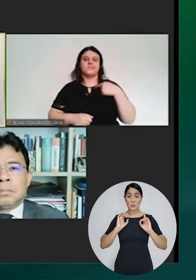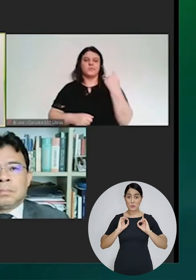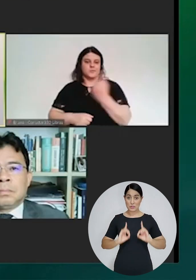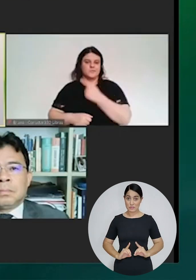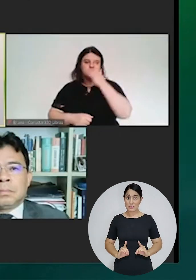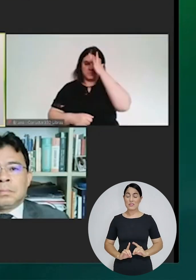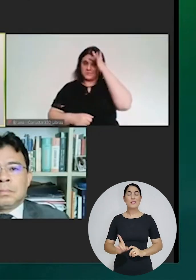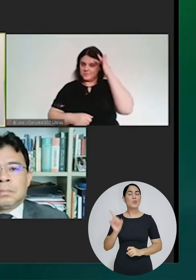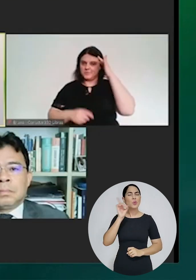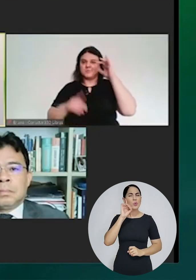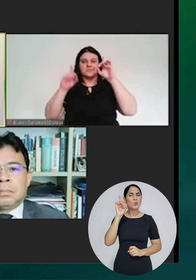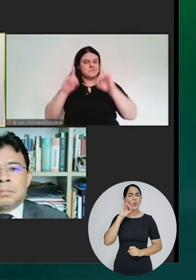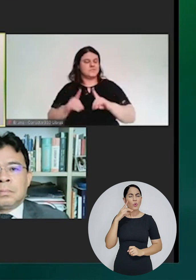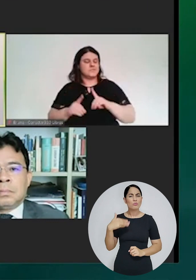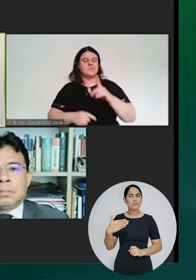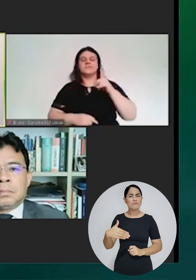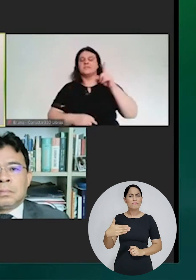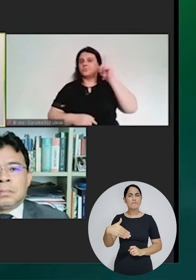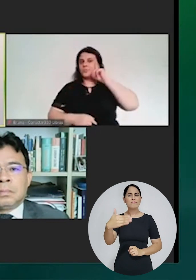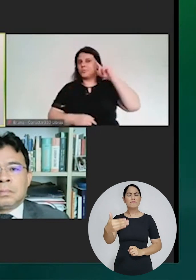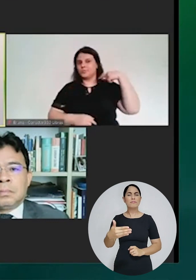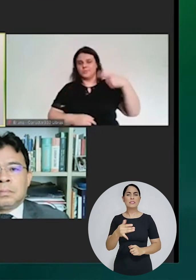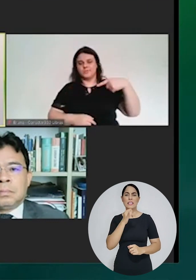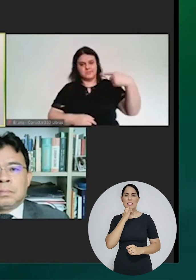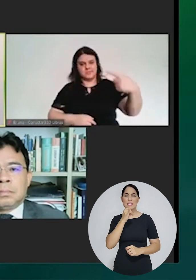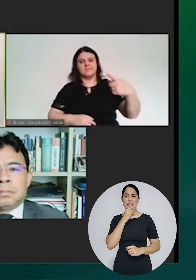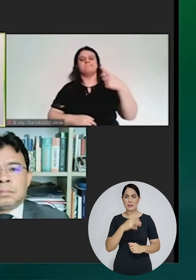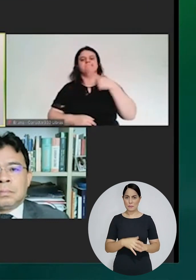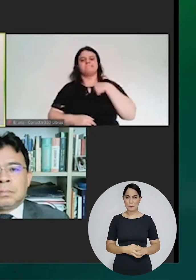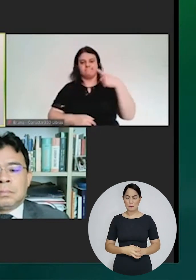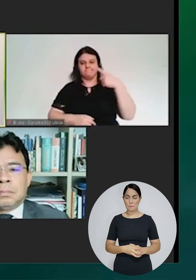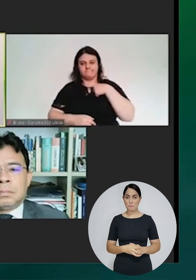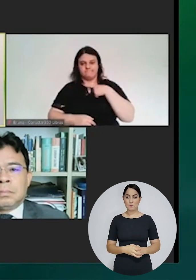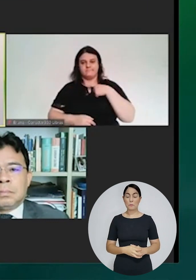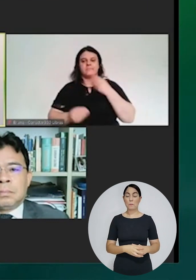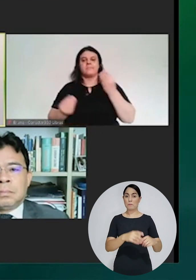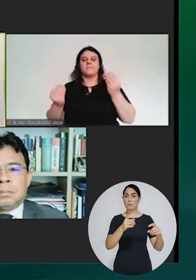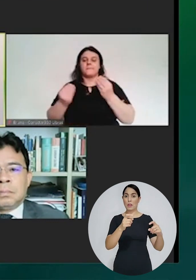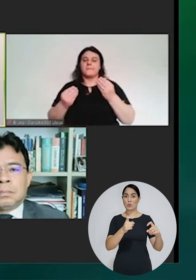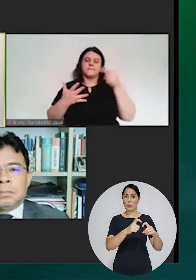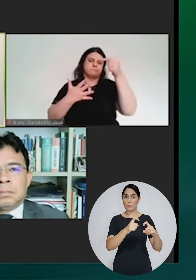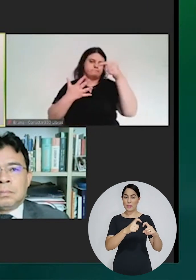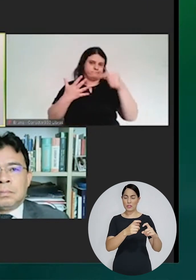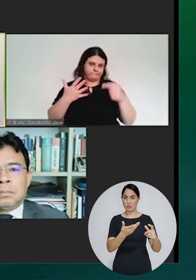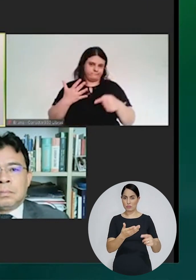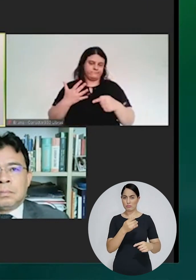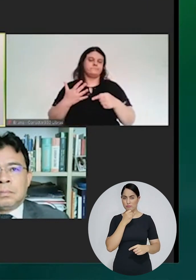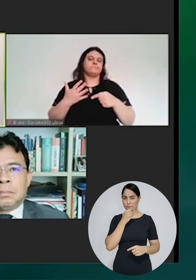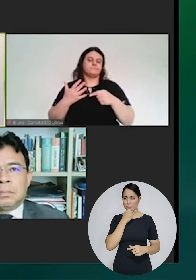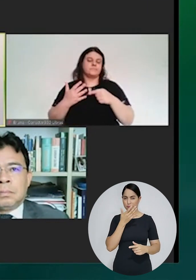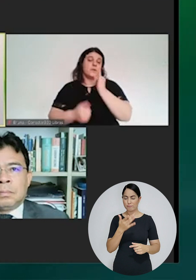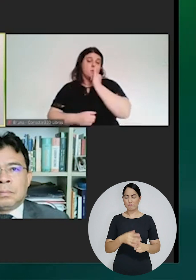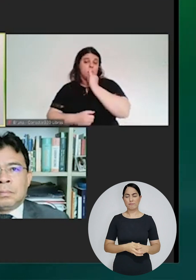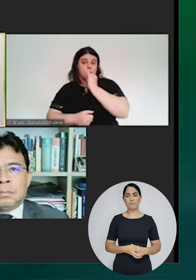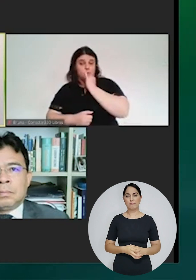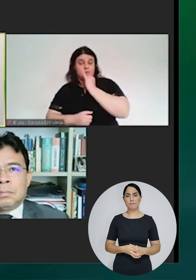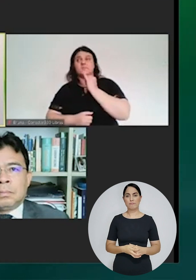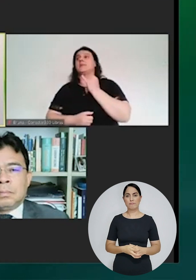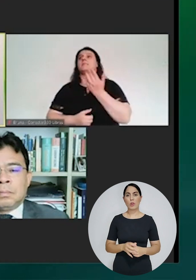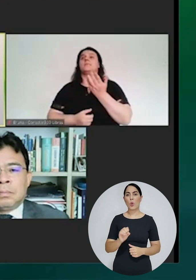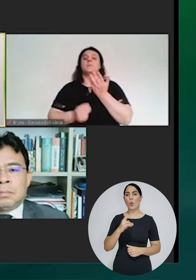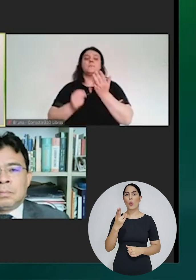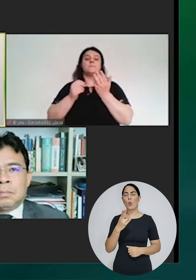deficiência, diariamente somos submetidas a abordagens que têm esse fundo médico. Então, por exemplo, quando a gente